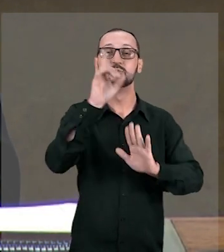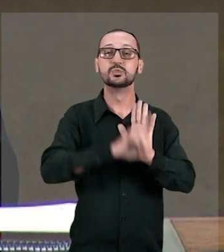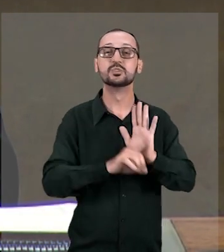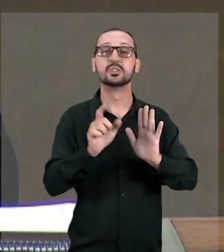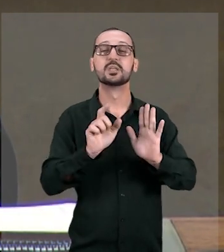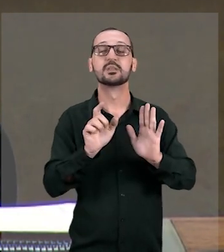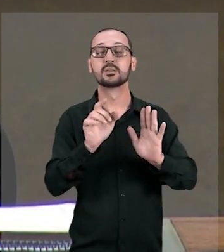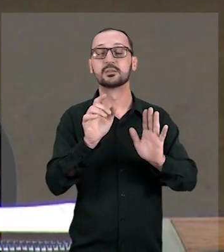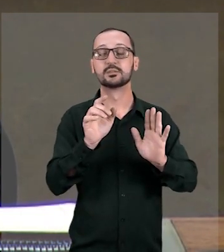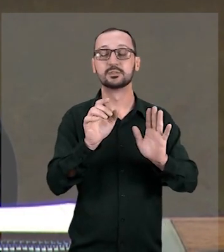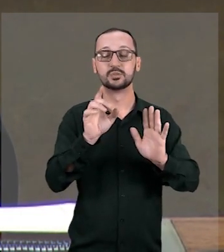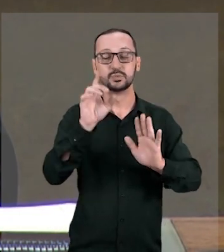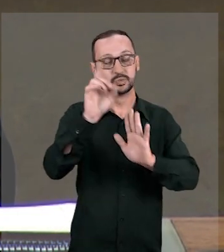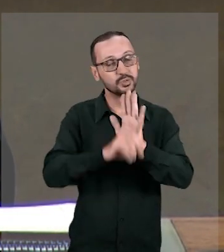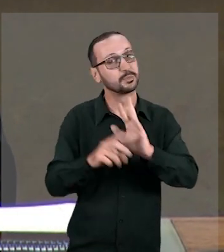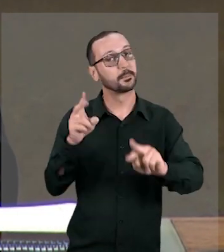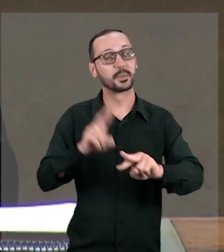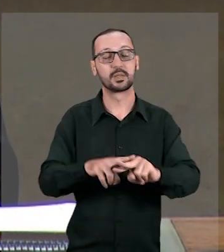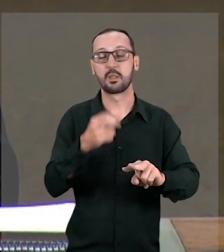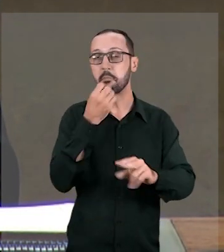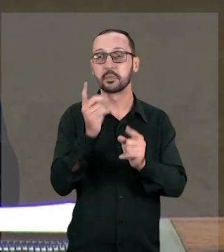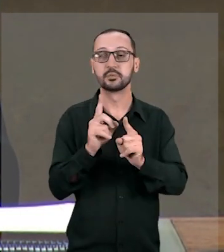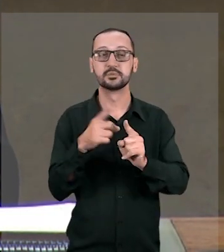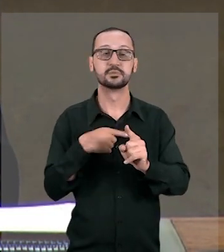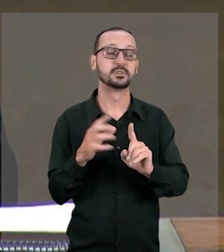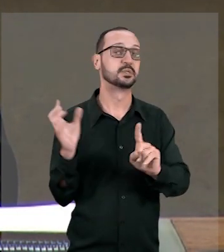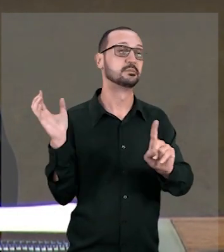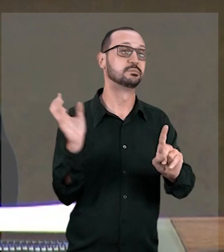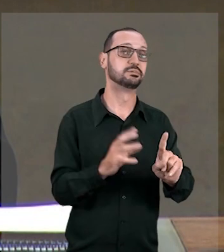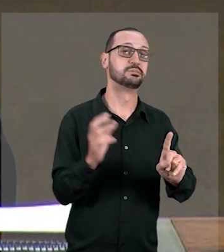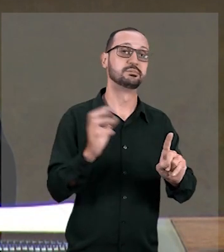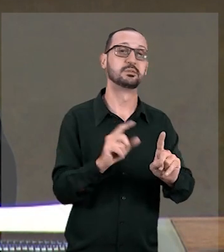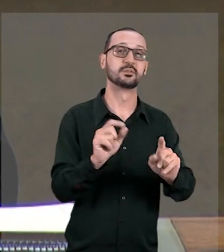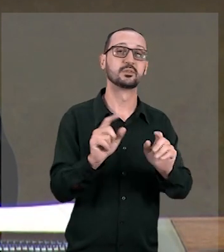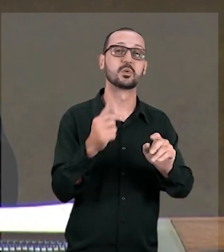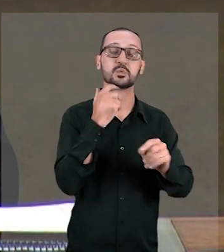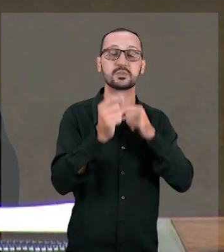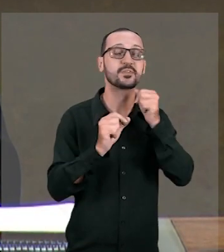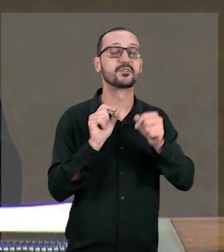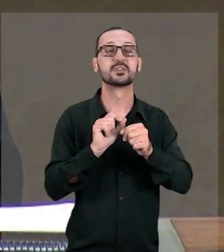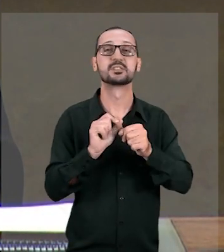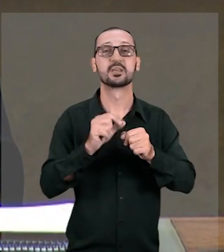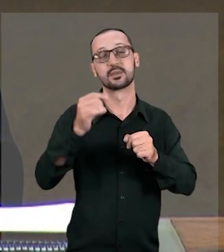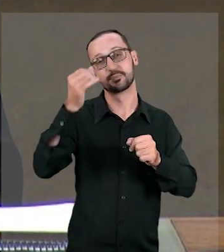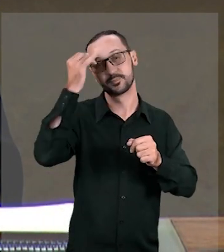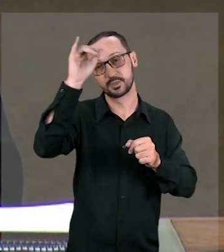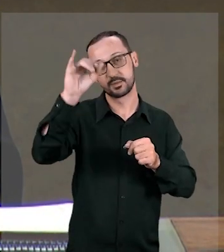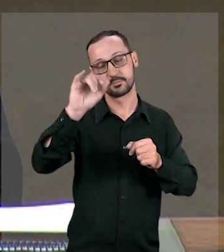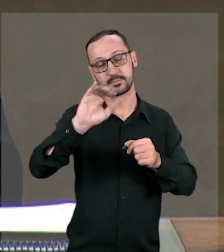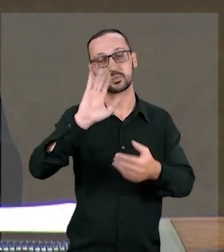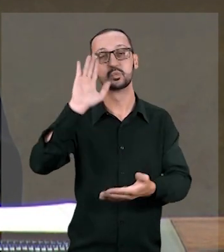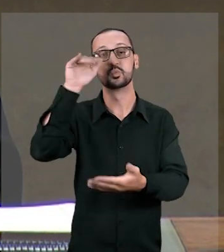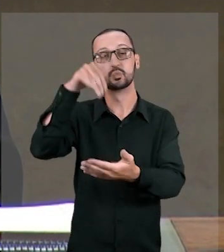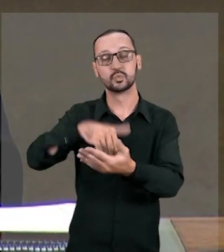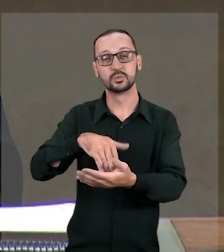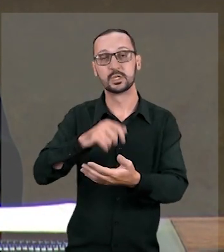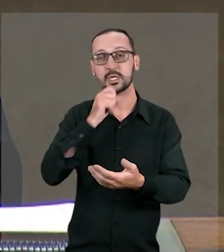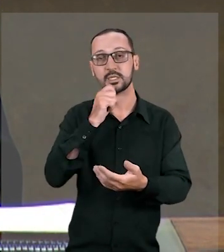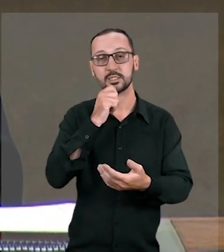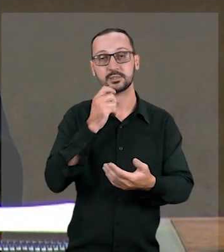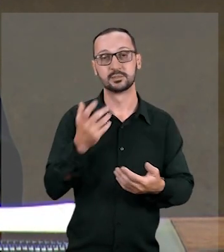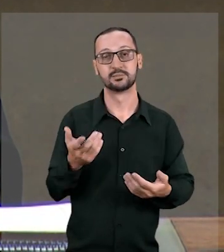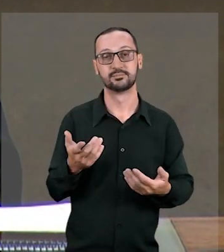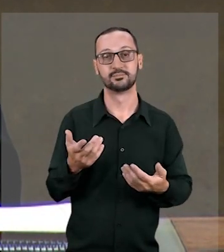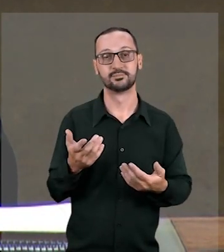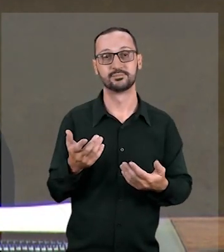não funciona, você não produz esse efeito de prevenção geral. Mas o último capítulo é ainda